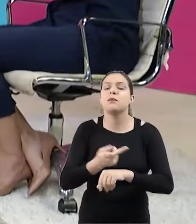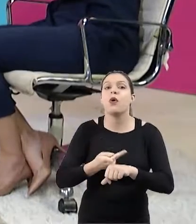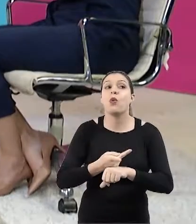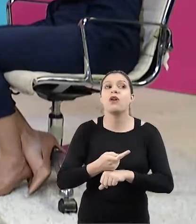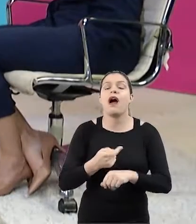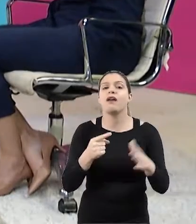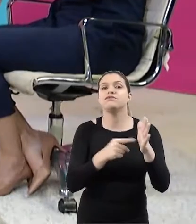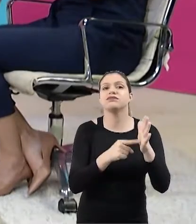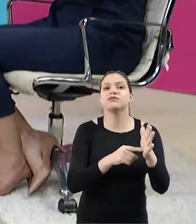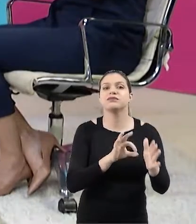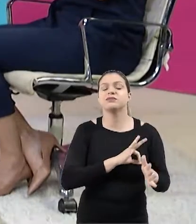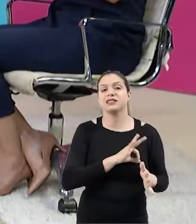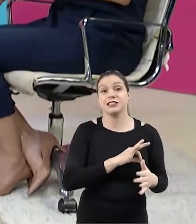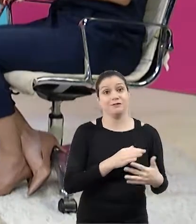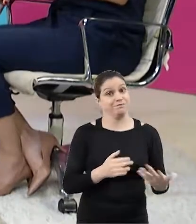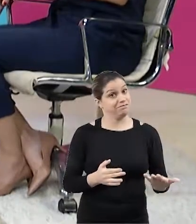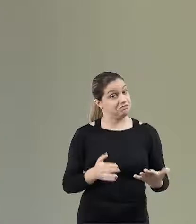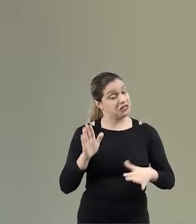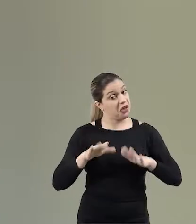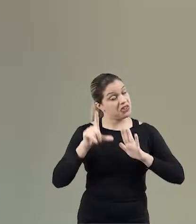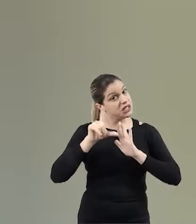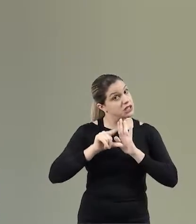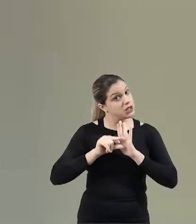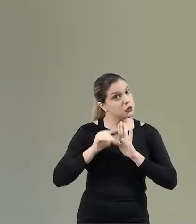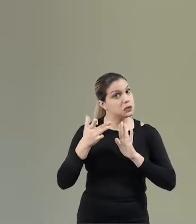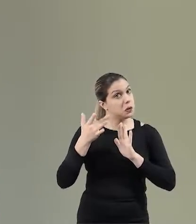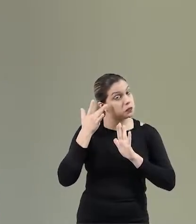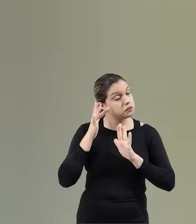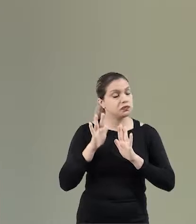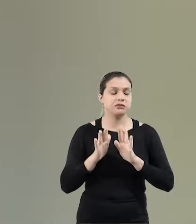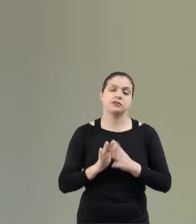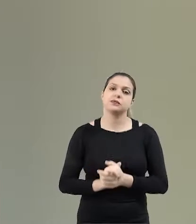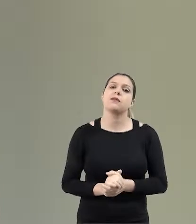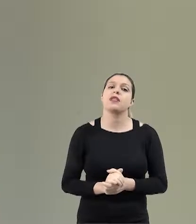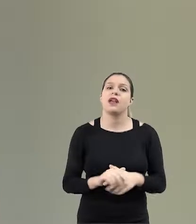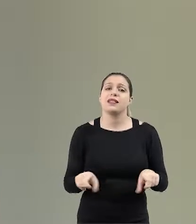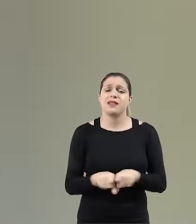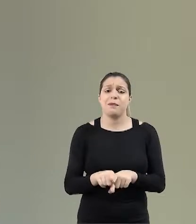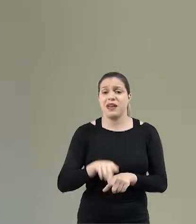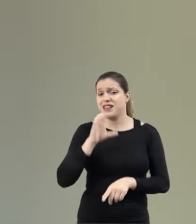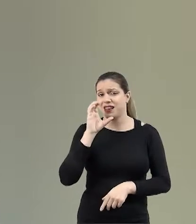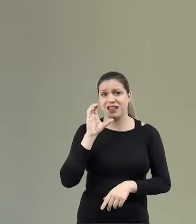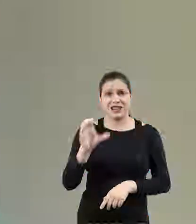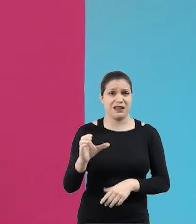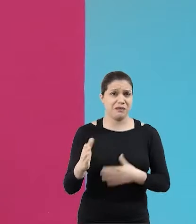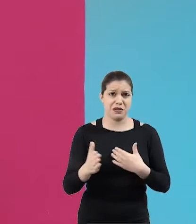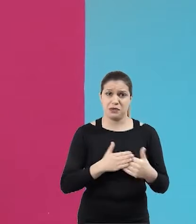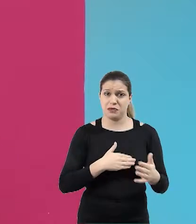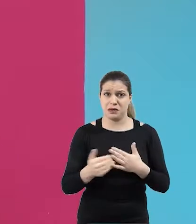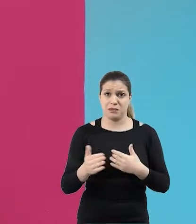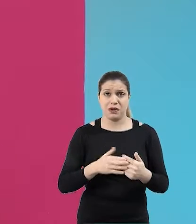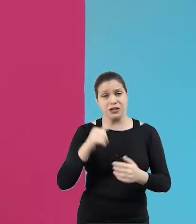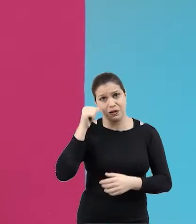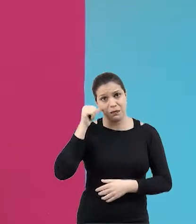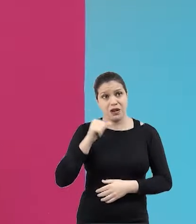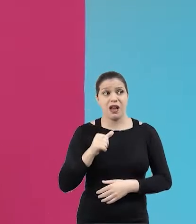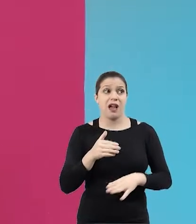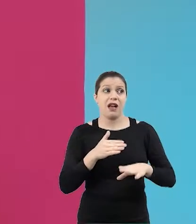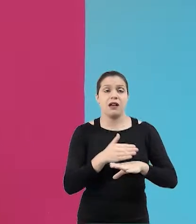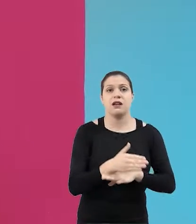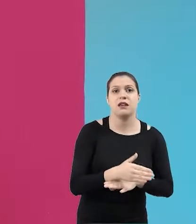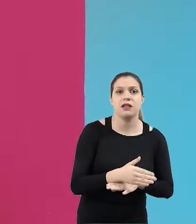nesse primeiro momento essa redução se deva a isso. Tá? Tanto Sim. que os crimes que independem da procura da mulher, como o feminicídio, por